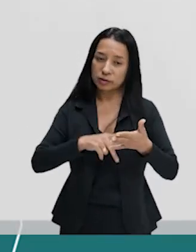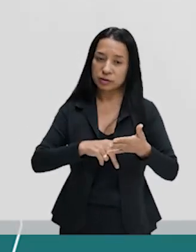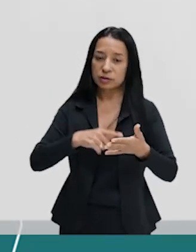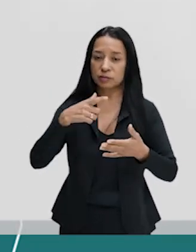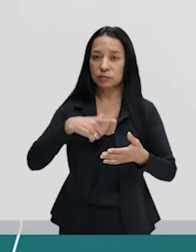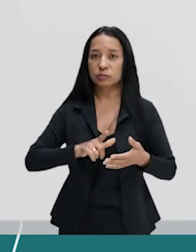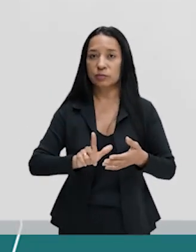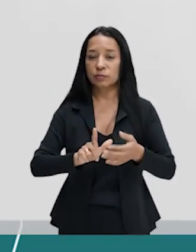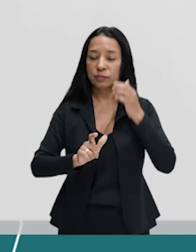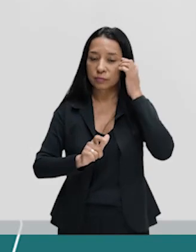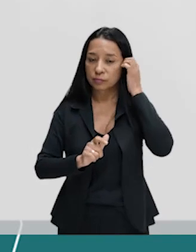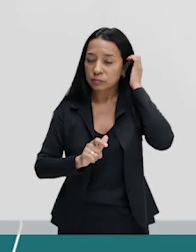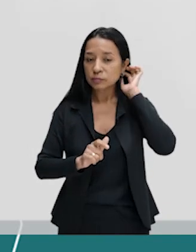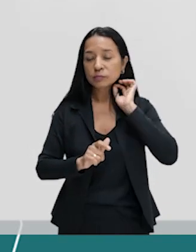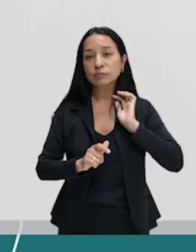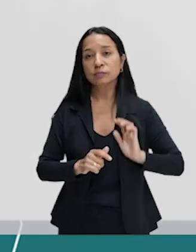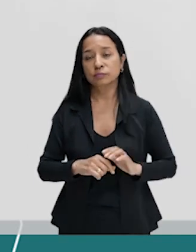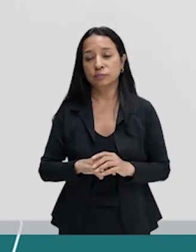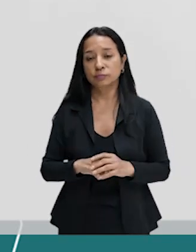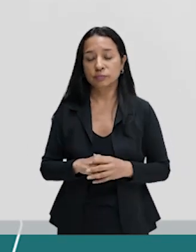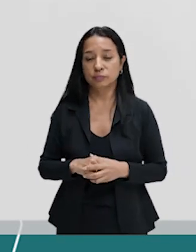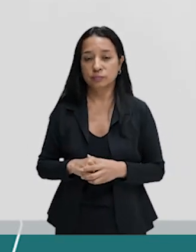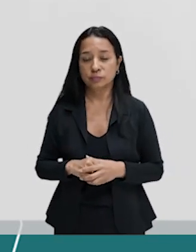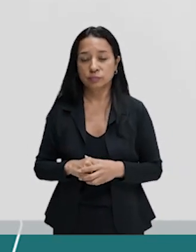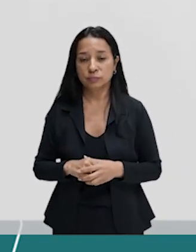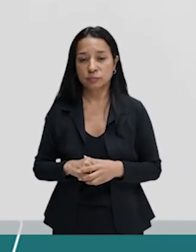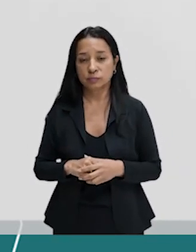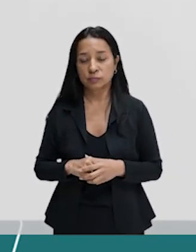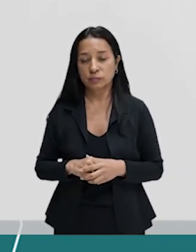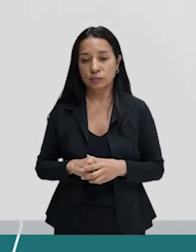por causa de um coronel que se chamou